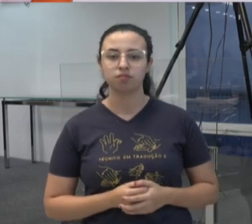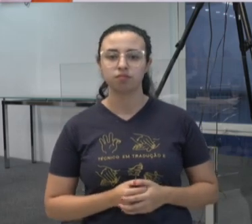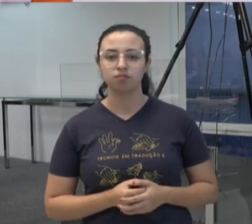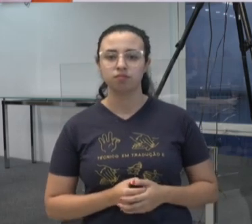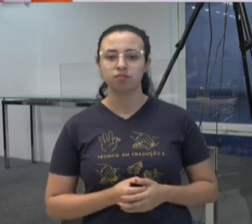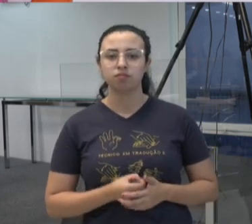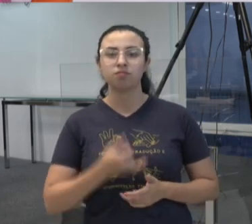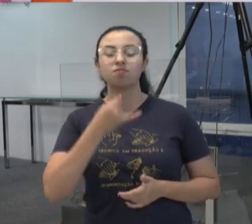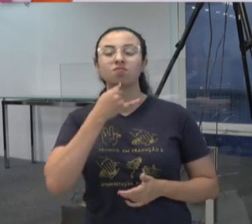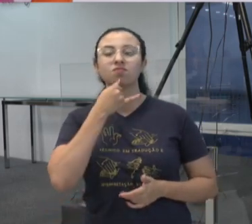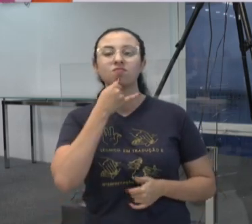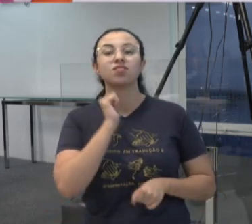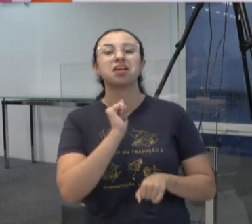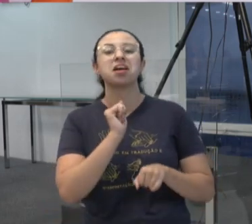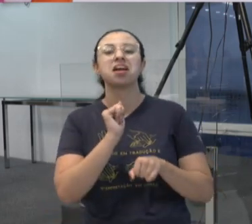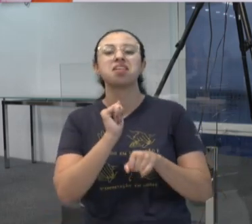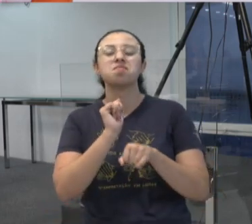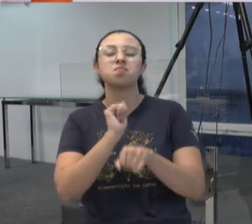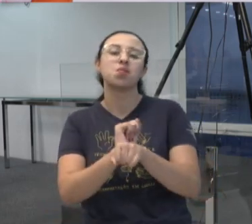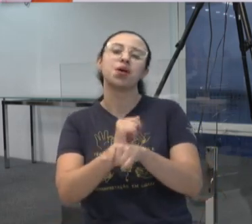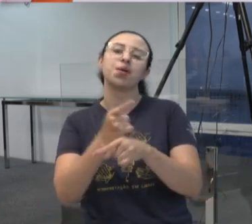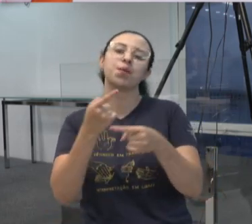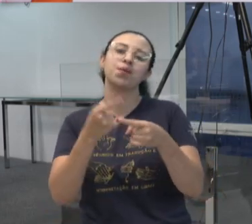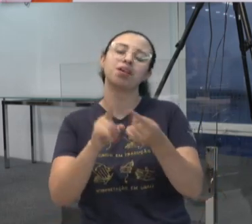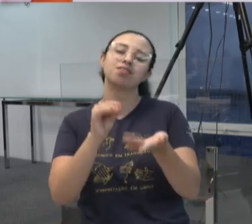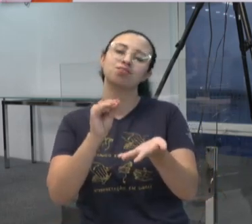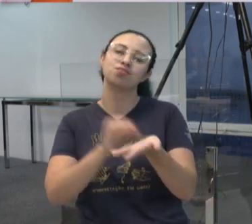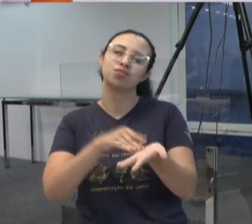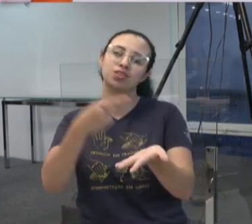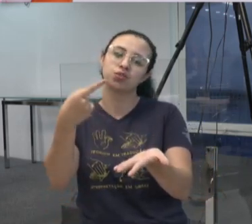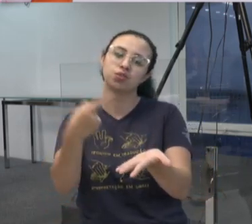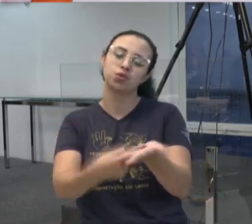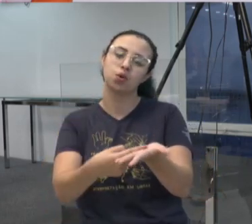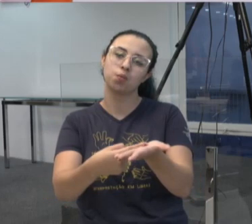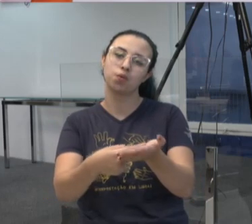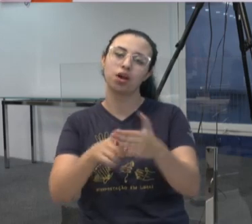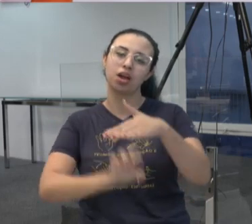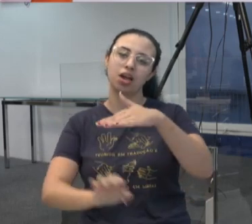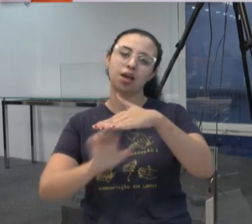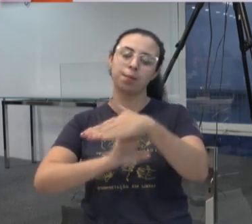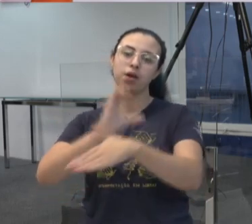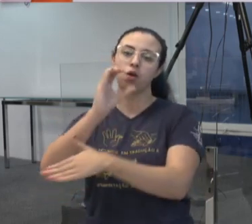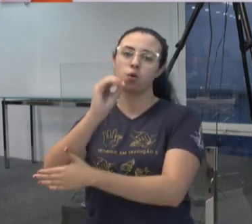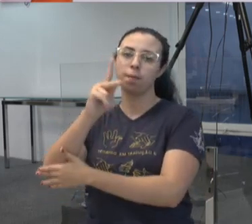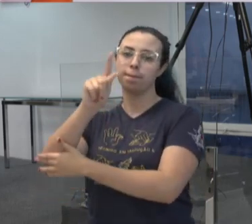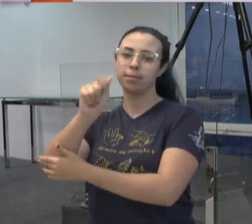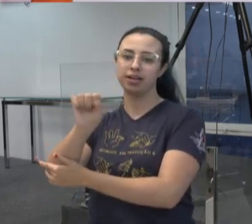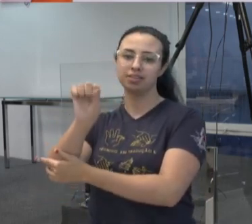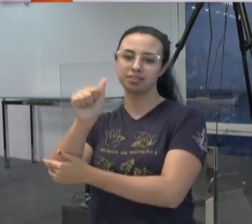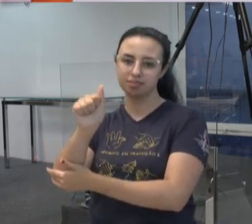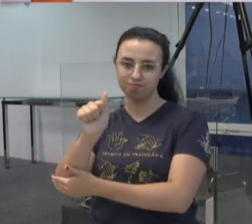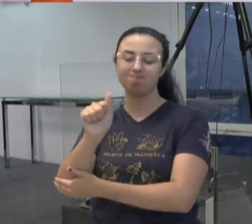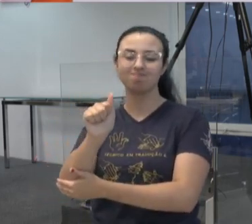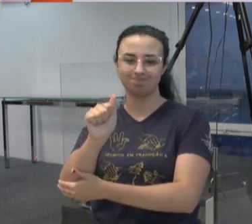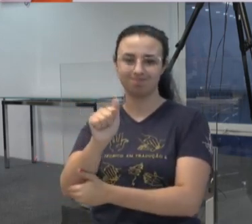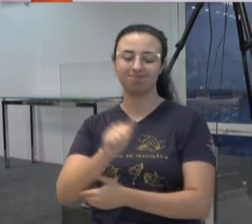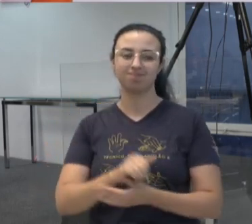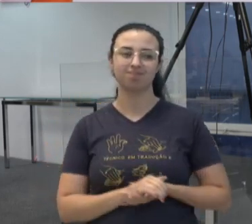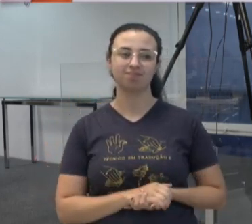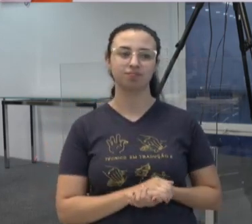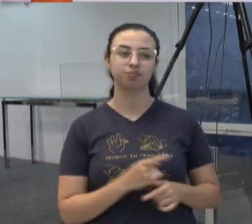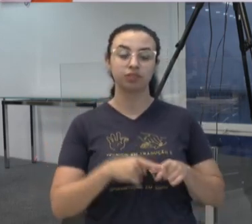Infelizmente, ela se encontra parada por falta de compromisso de uma tal de Copasa. É, é, para uma tal de Copasa,